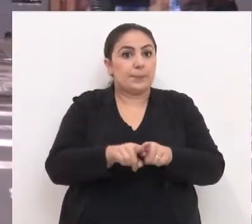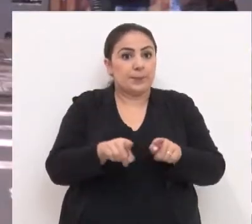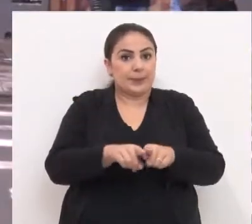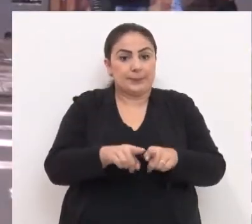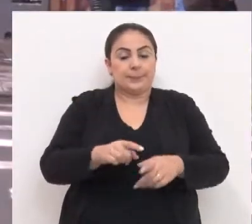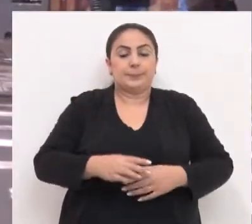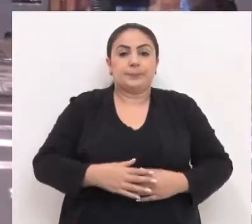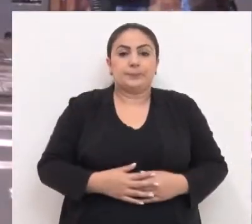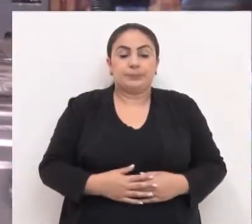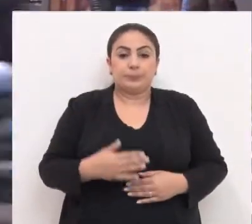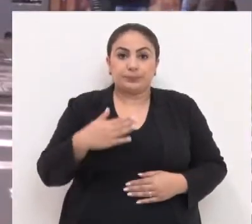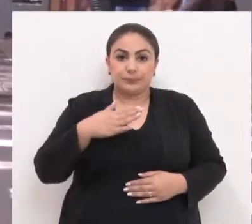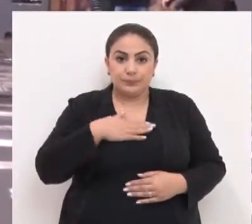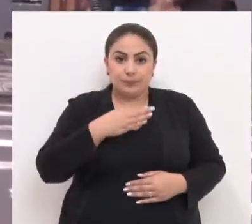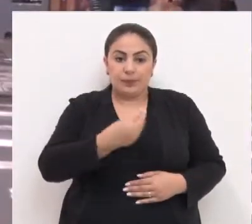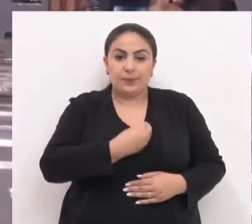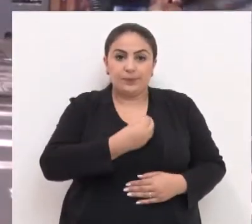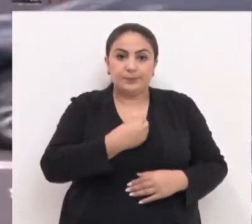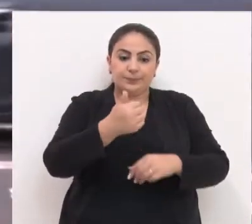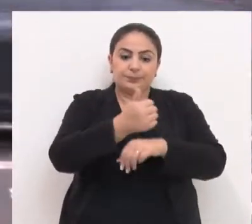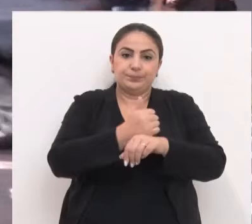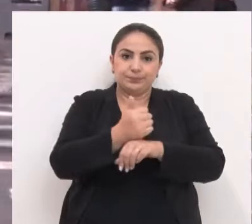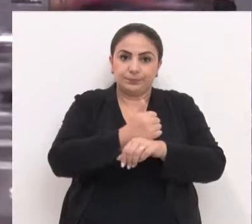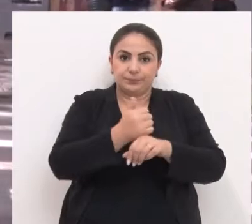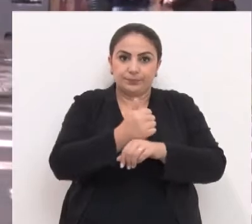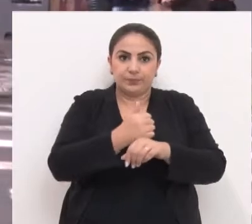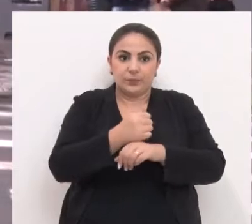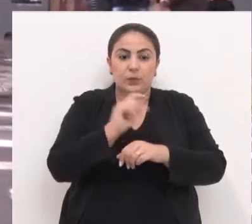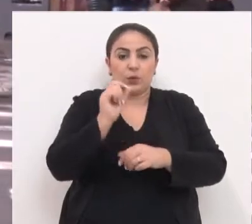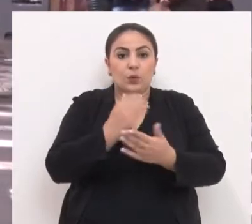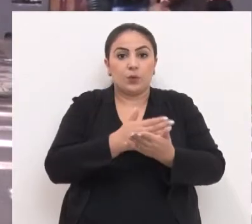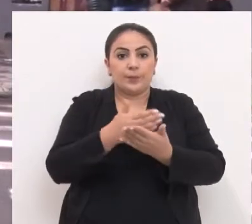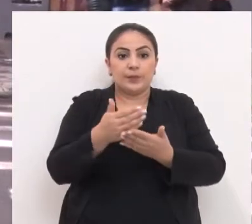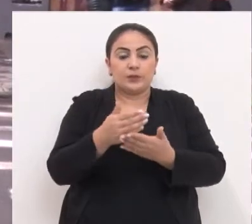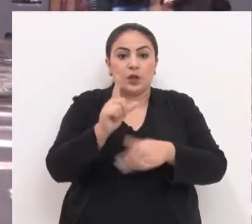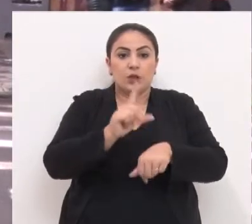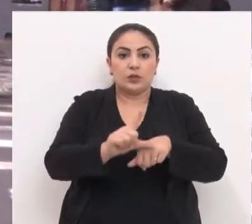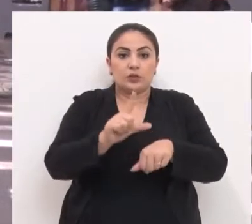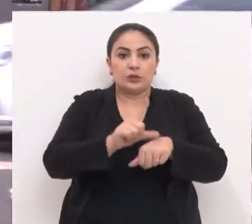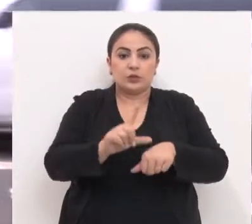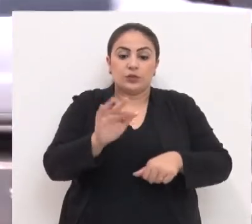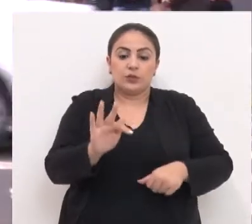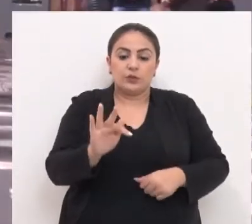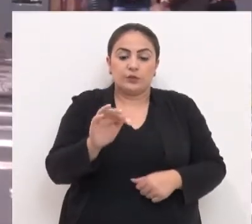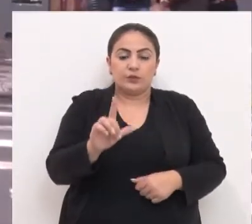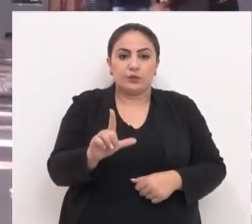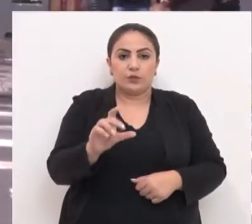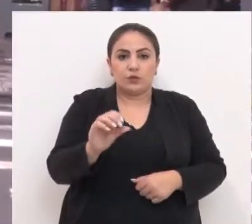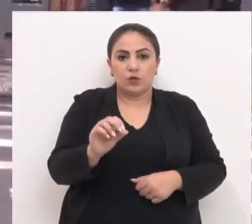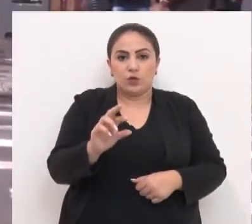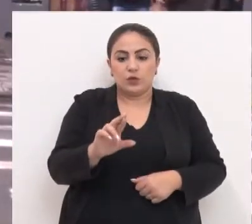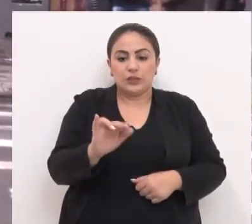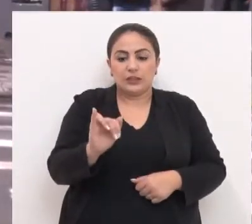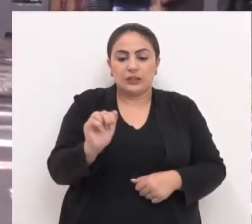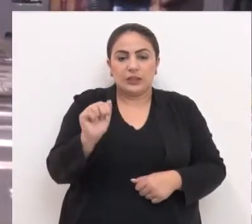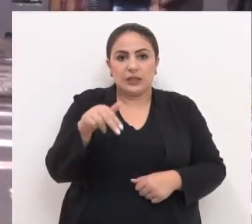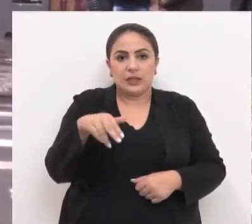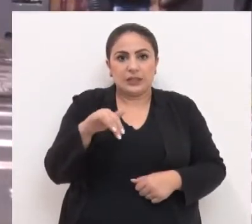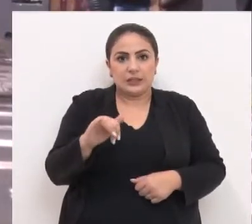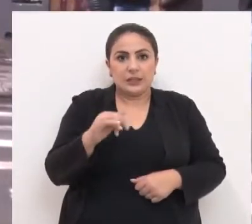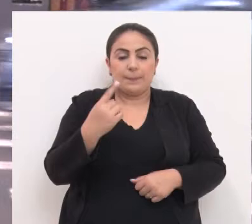também. A minha vida profissional começou nas lojas Floriani